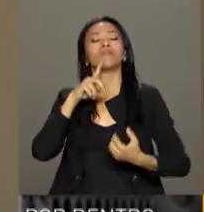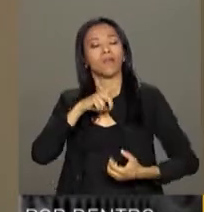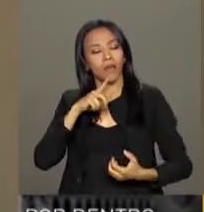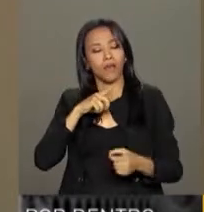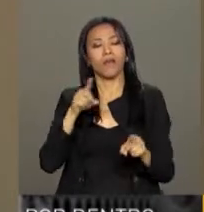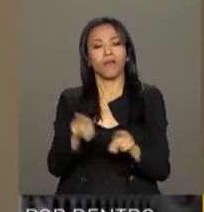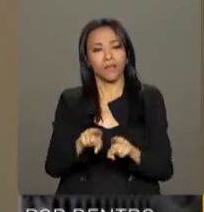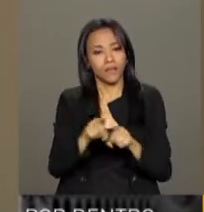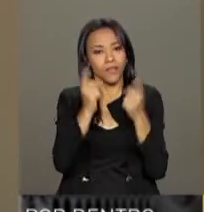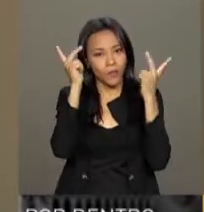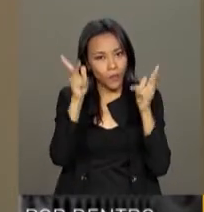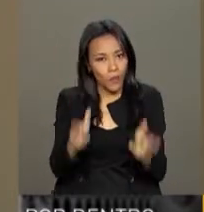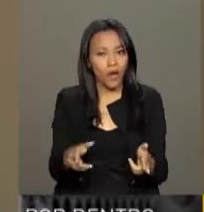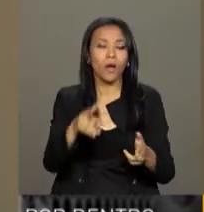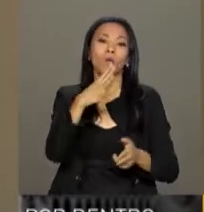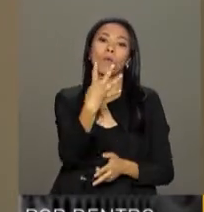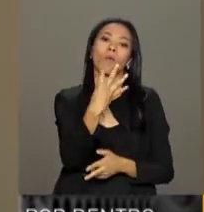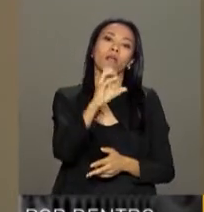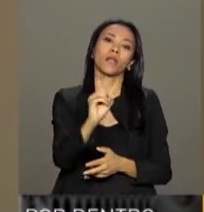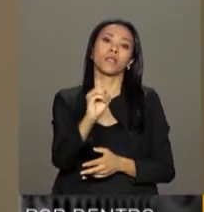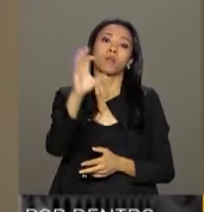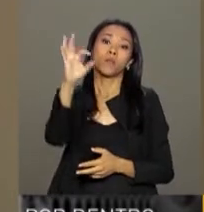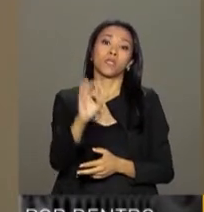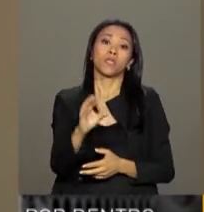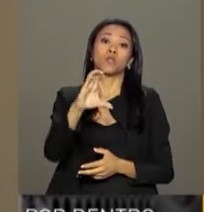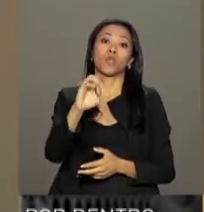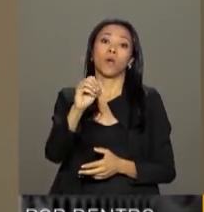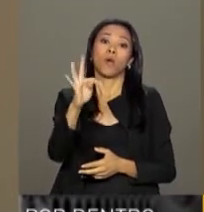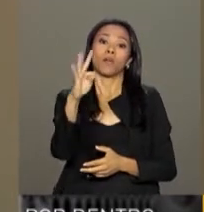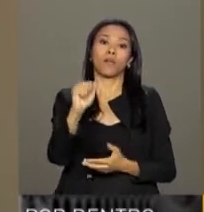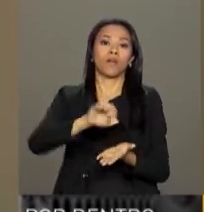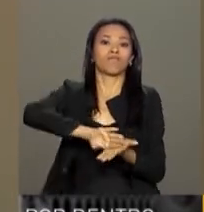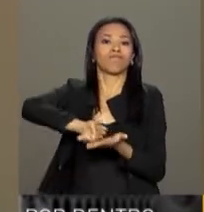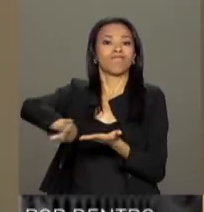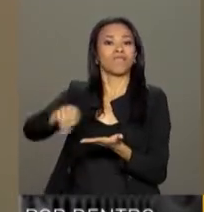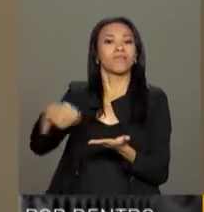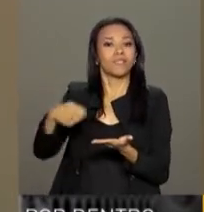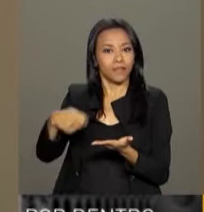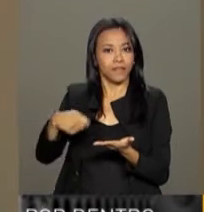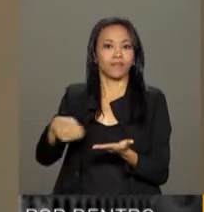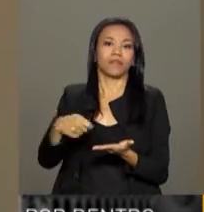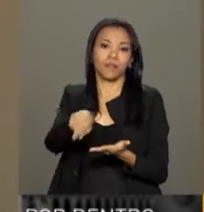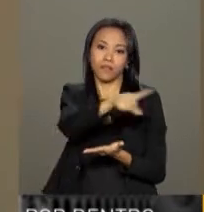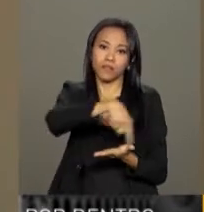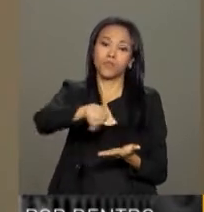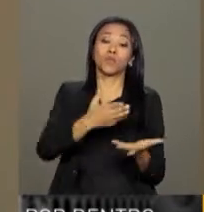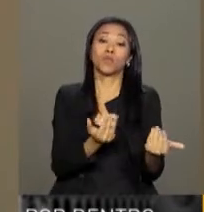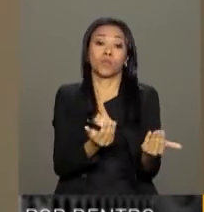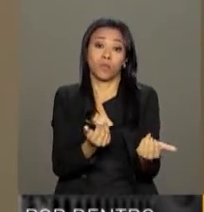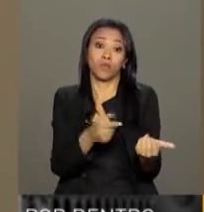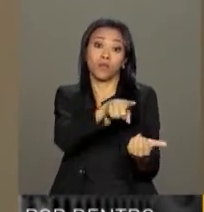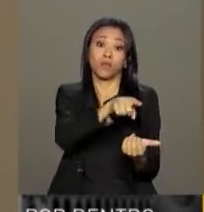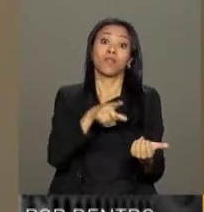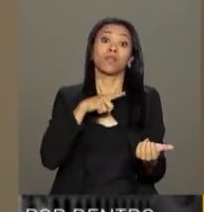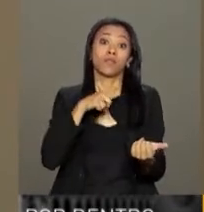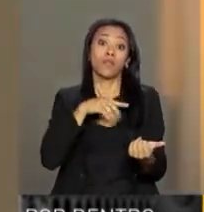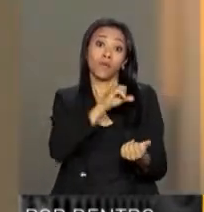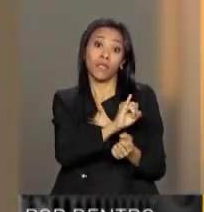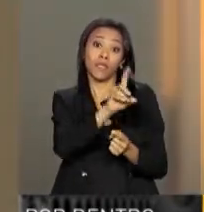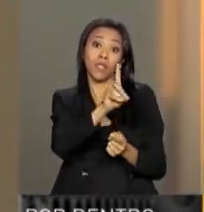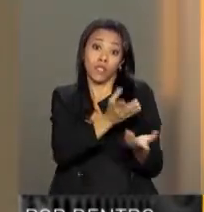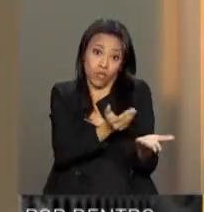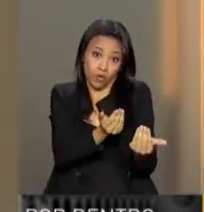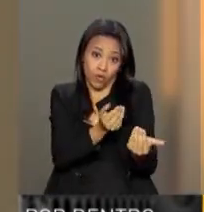dessa cota de 40 por cento da totalidade dos seus acessos para os jovens que tiverem a sua identidade jovem